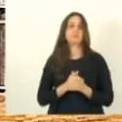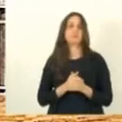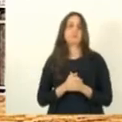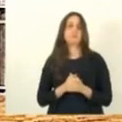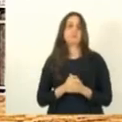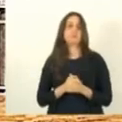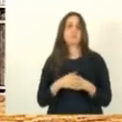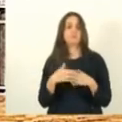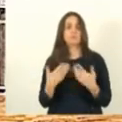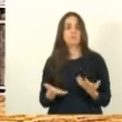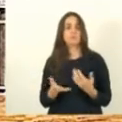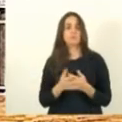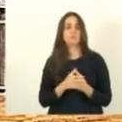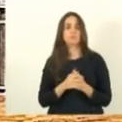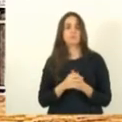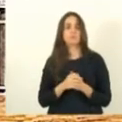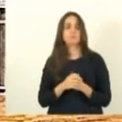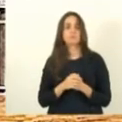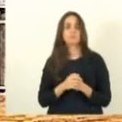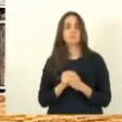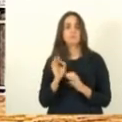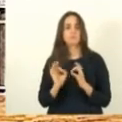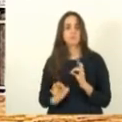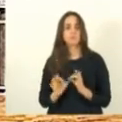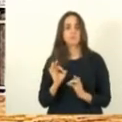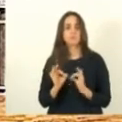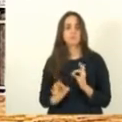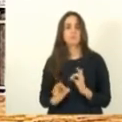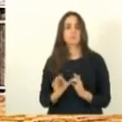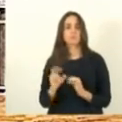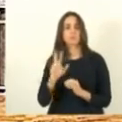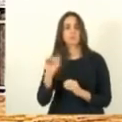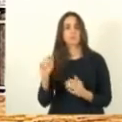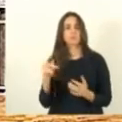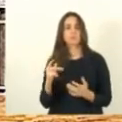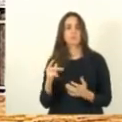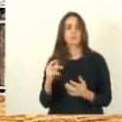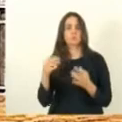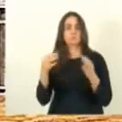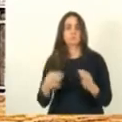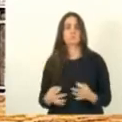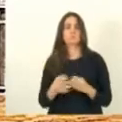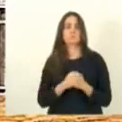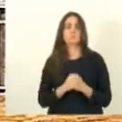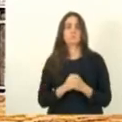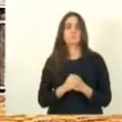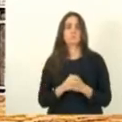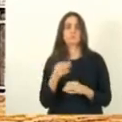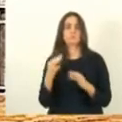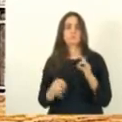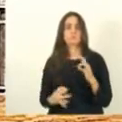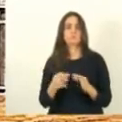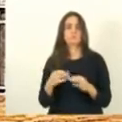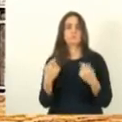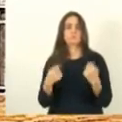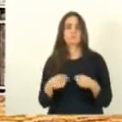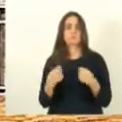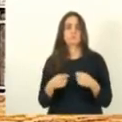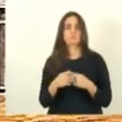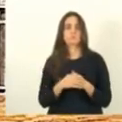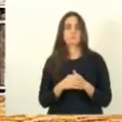aí, sim, a justiça deve ser feita. A justiça que tem que ser